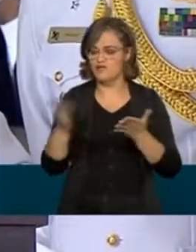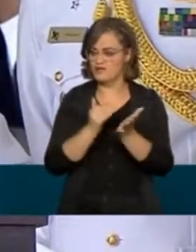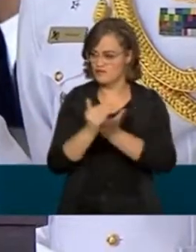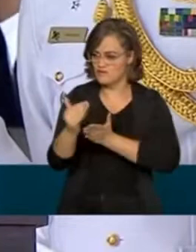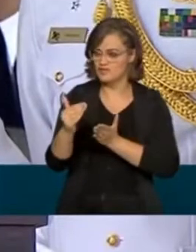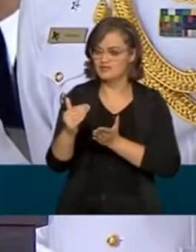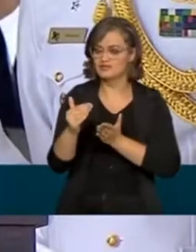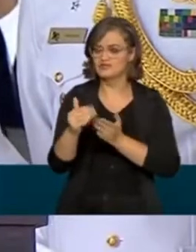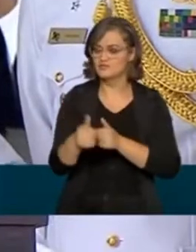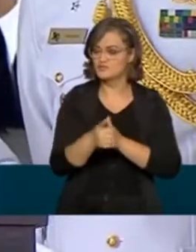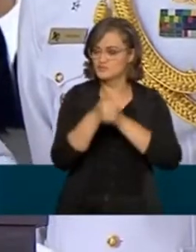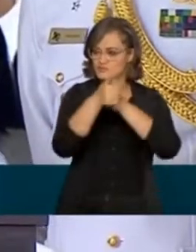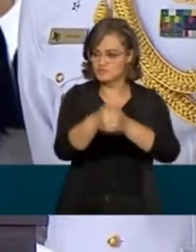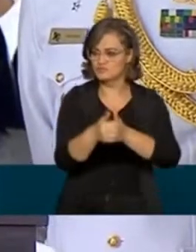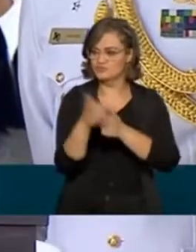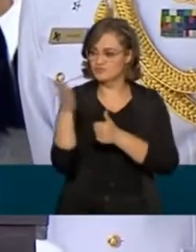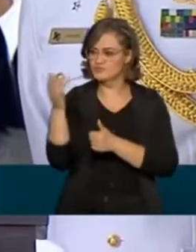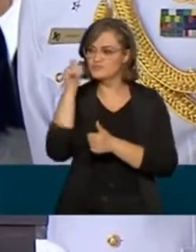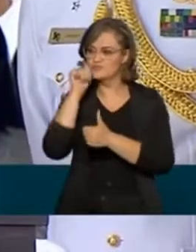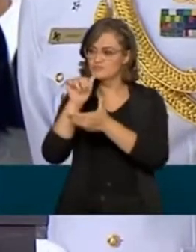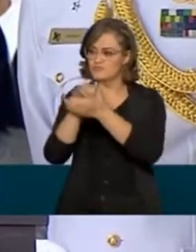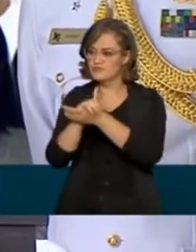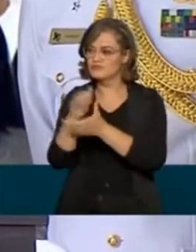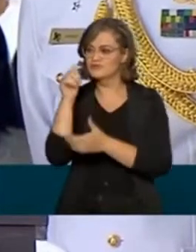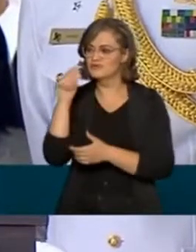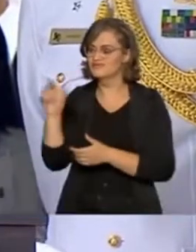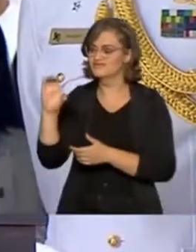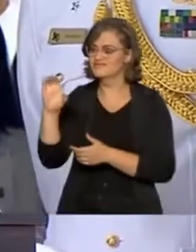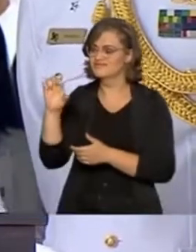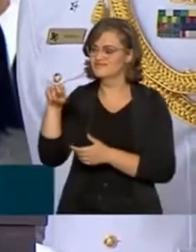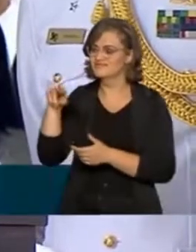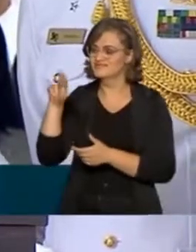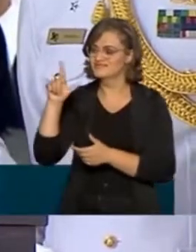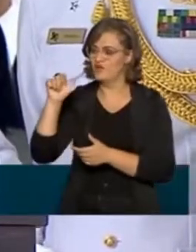inicia acompanhado de sua querida esposa, senhora Selma.